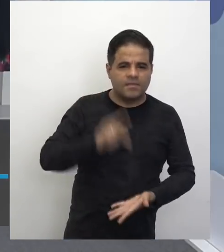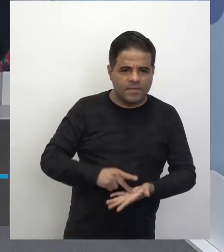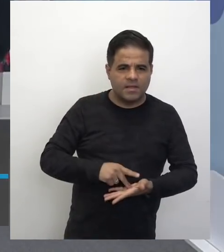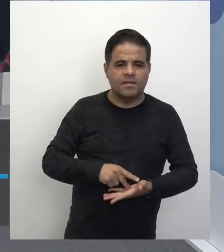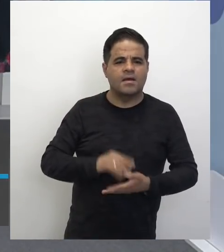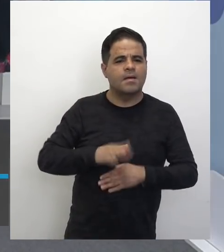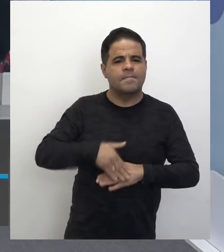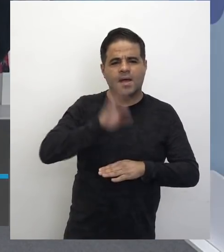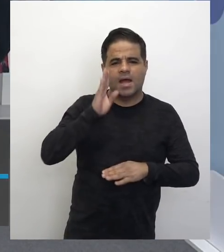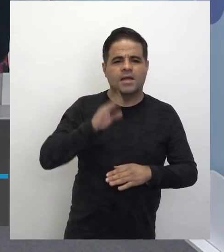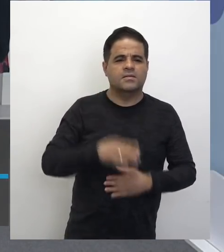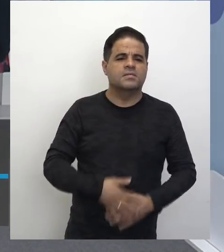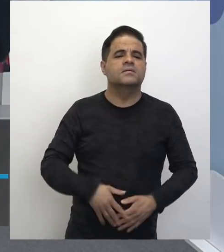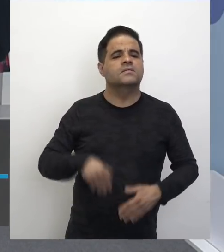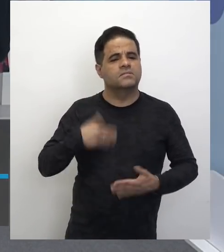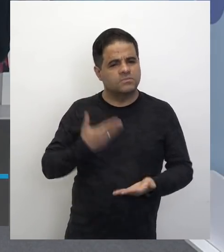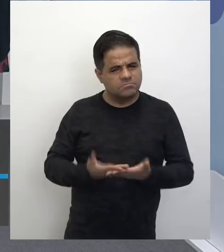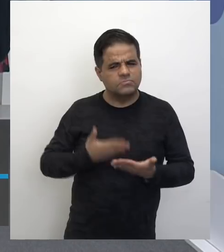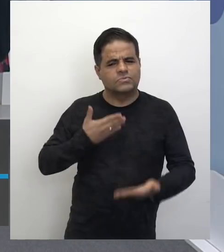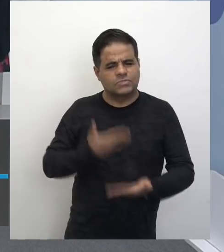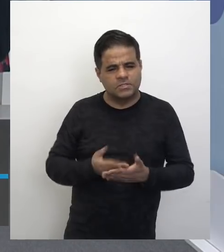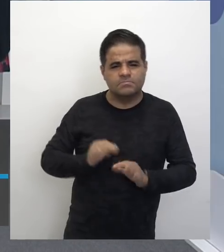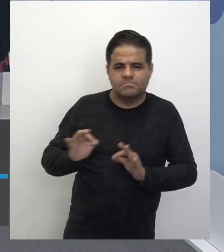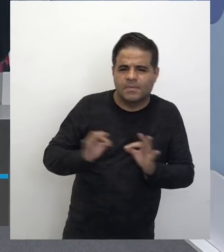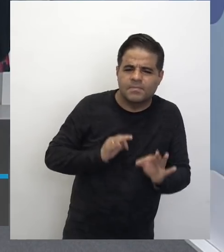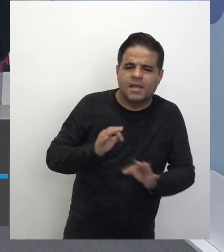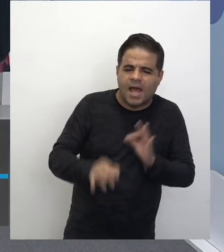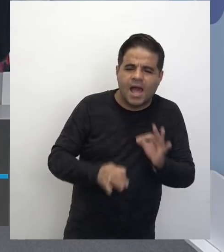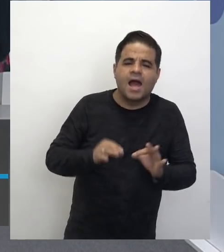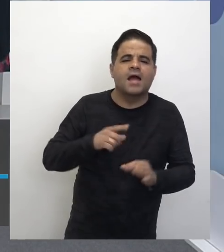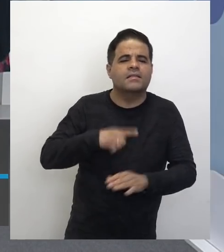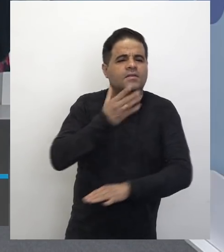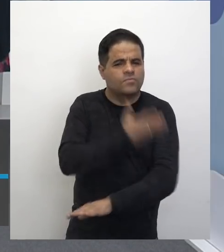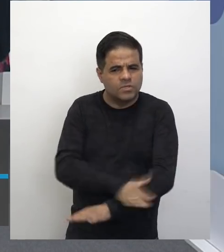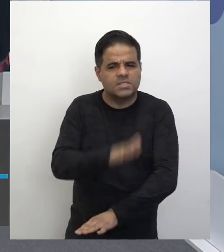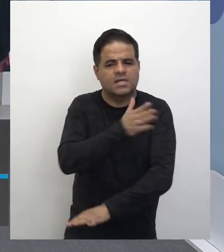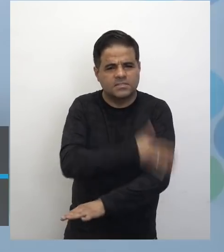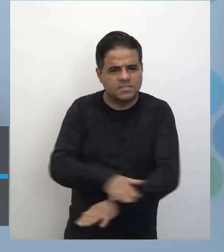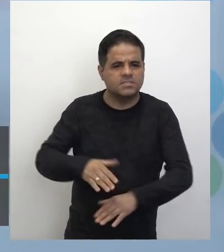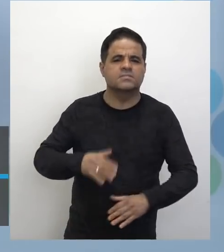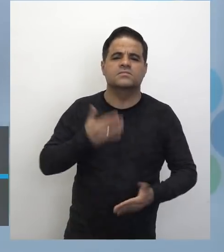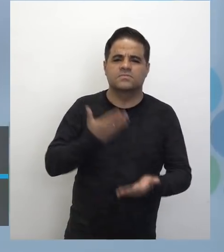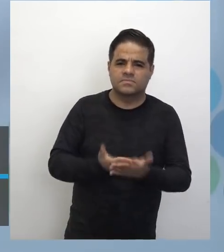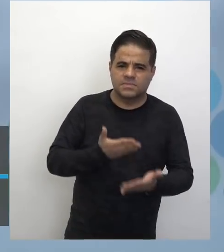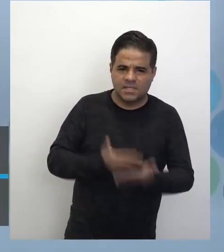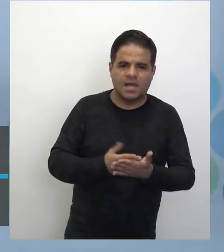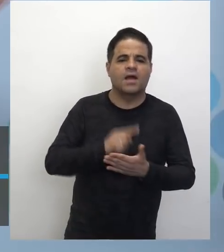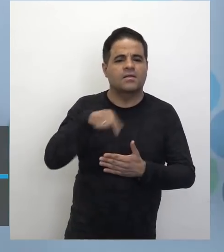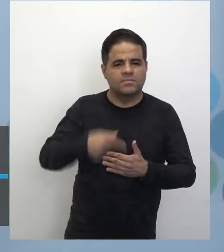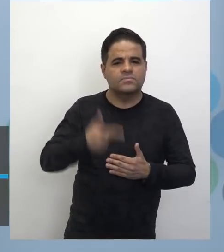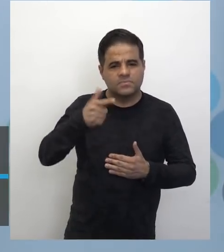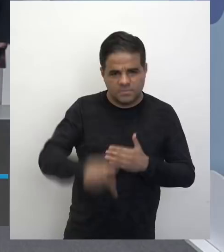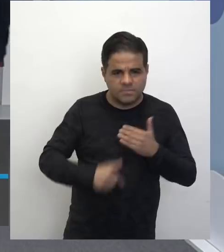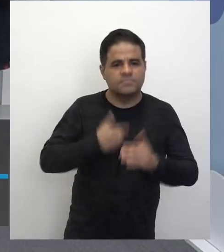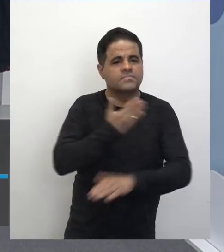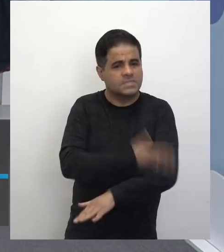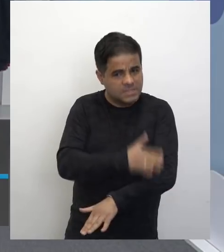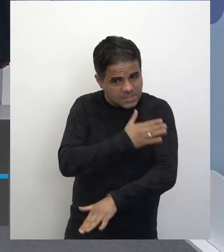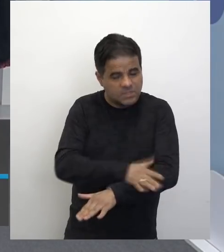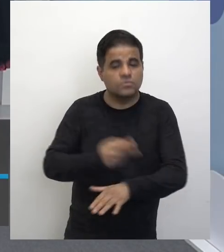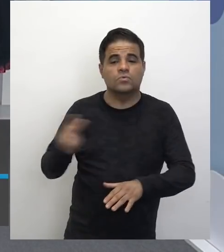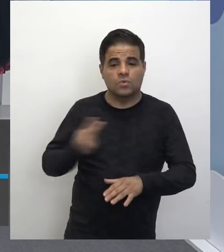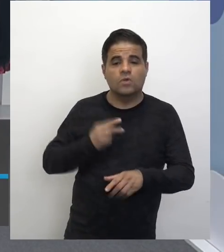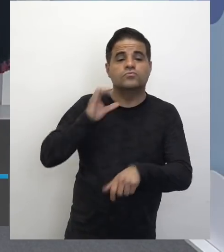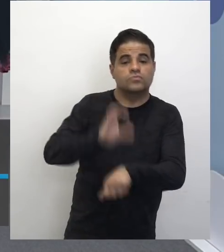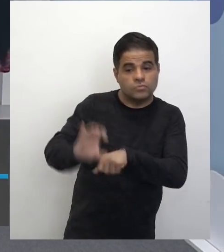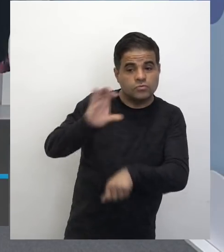Mais de uma, eu acho, né, Fabi? Que daí depois a gente começou, teve os exercícios, então a gente fez numa aula e teve os exercícios pra casa. Mas a gente fez no nosso curso.